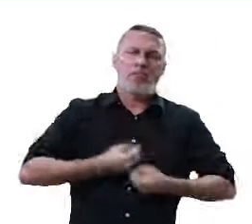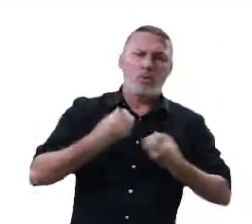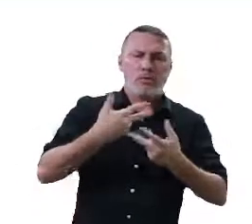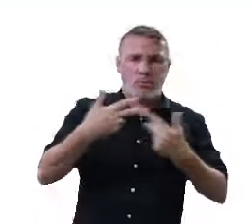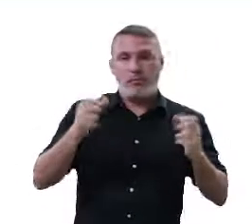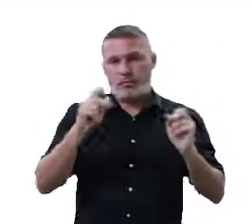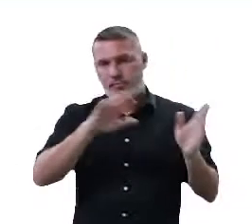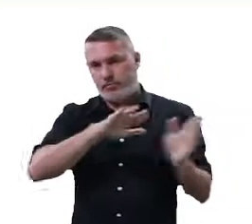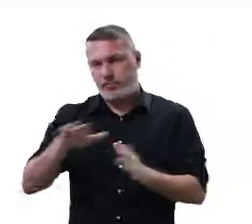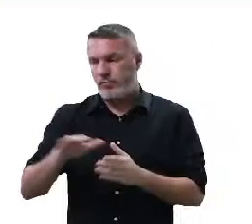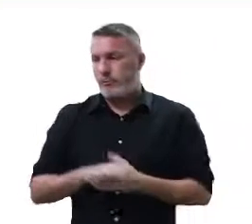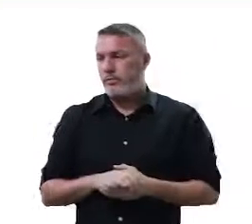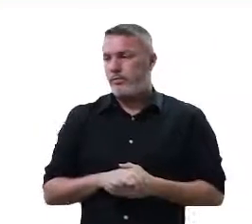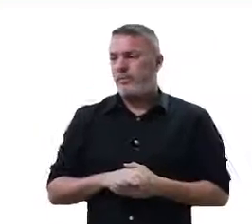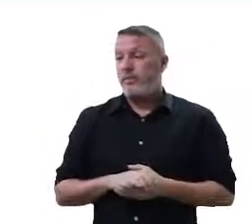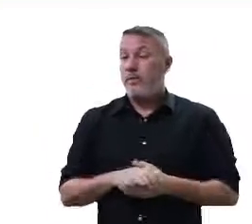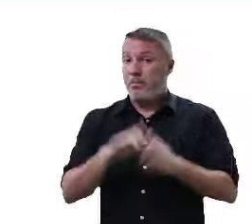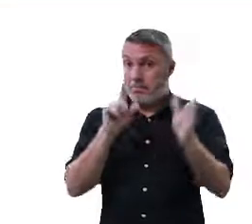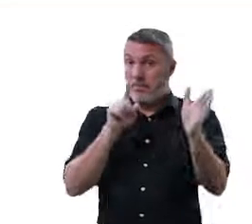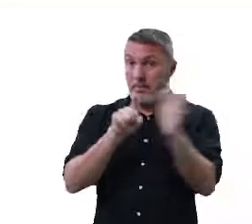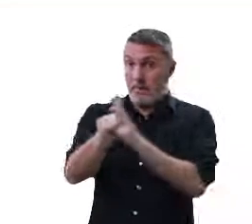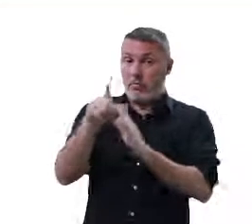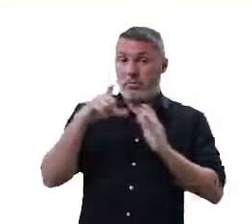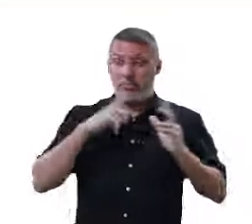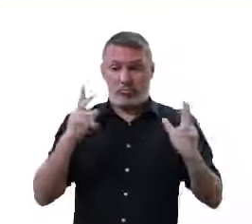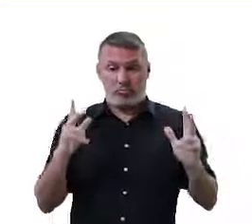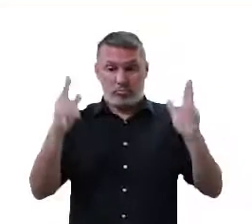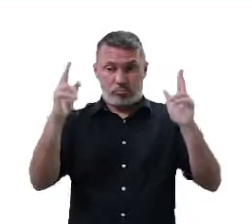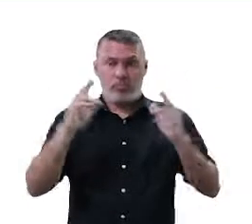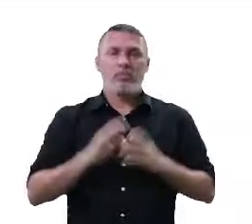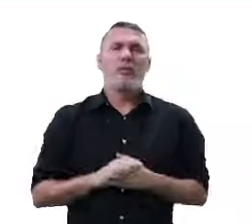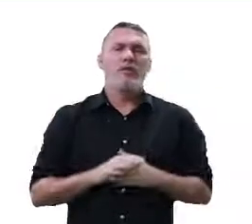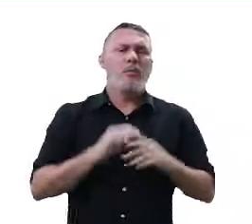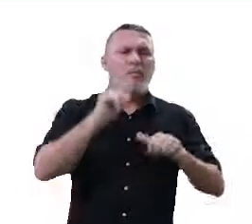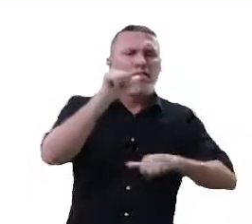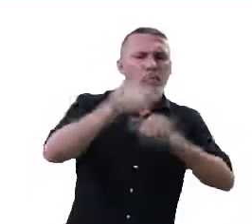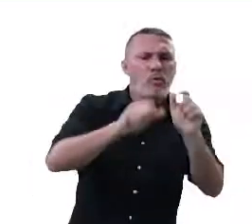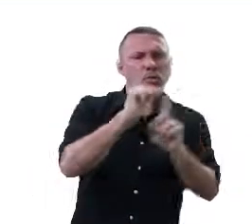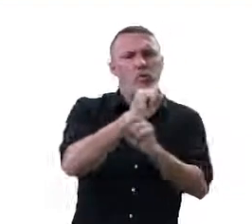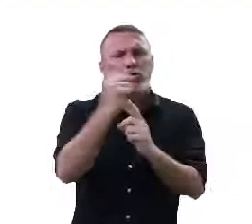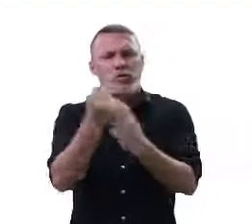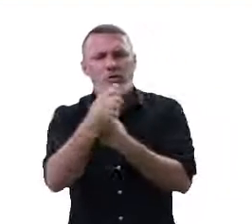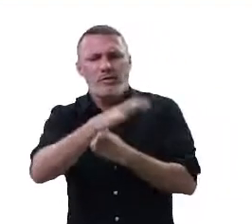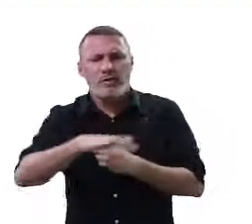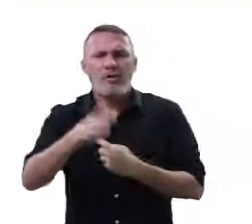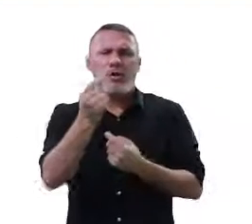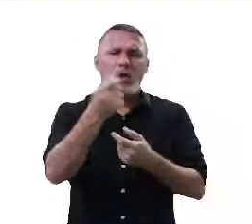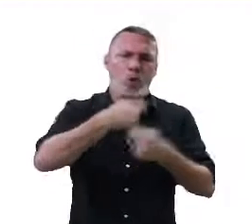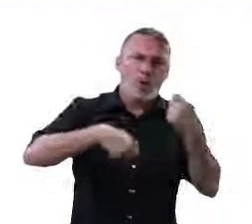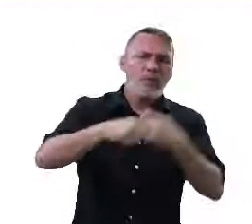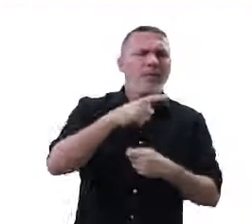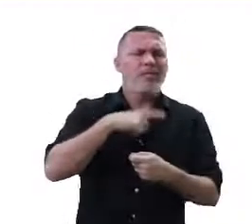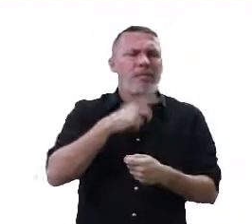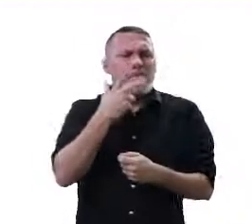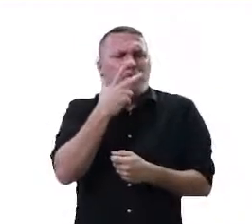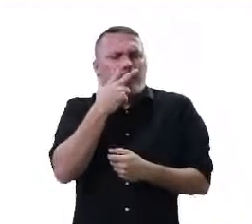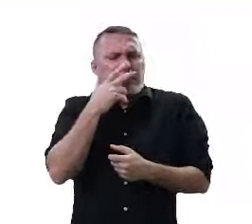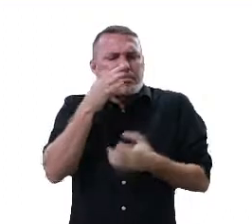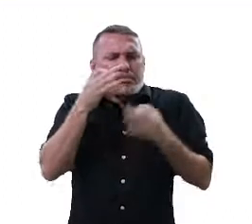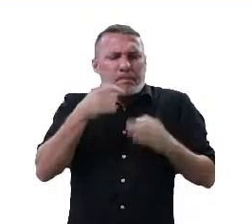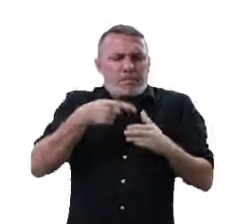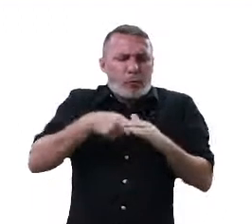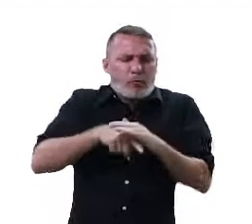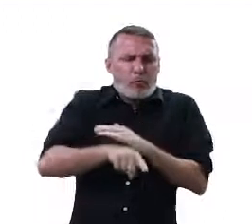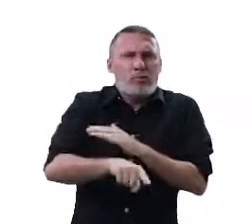de produção. Então, vamos lá. O enunciado da questão, né? As transformações econômicas e sociais costumam gerar profundas alterações